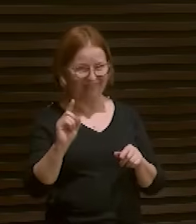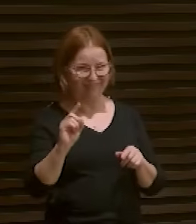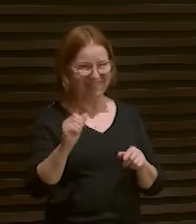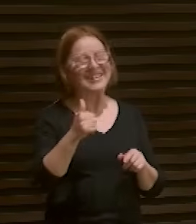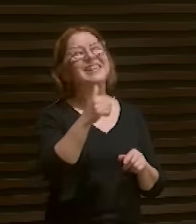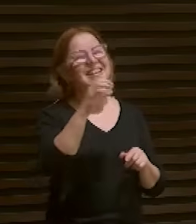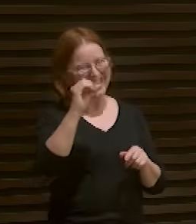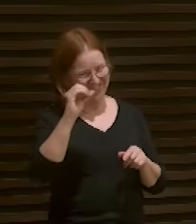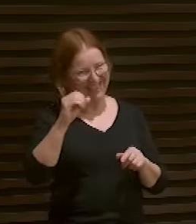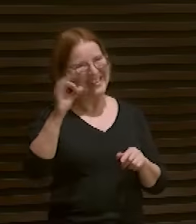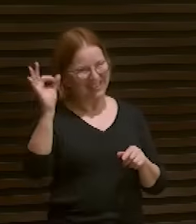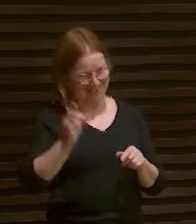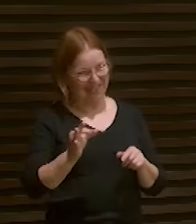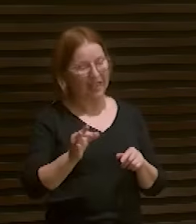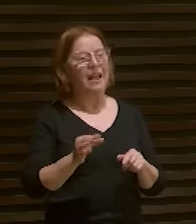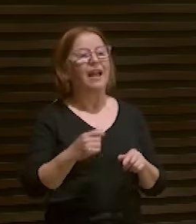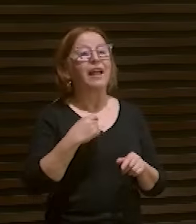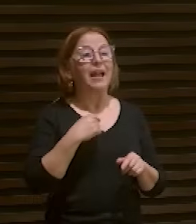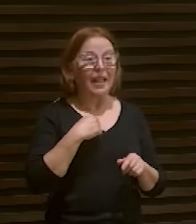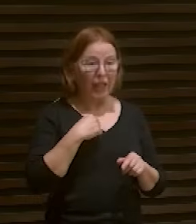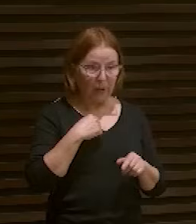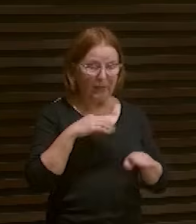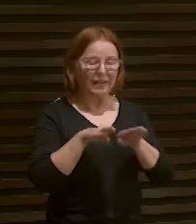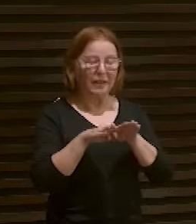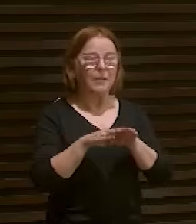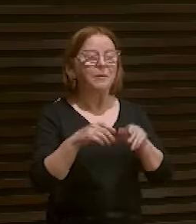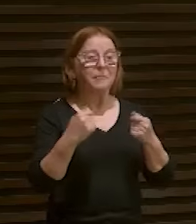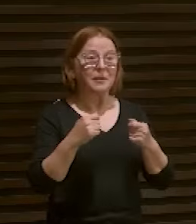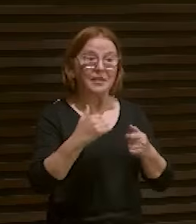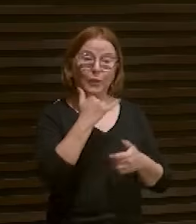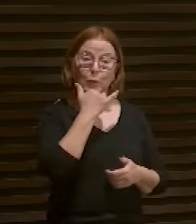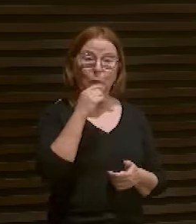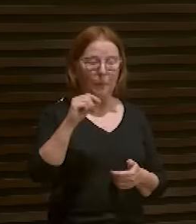Então eu preciso perdoar os meus algozes,